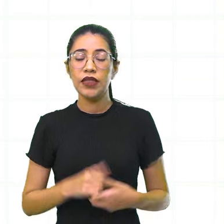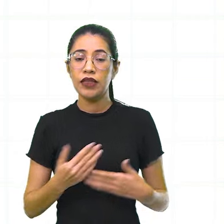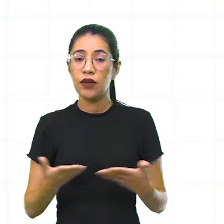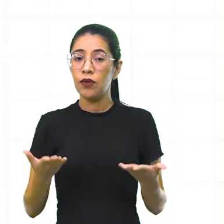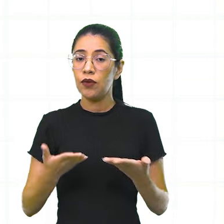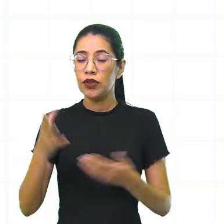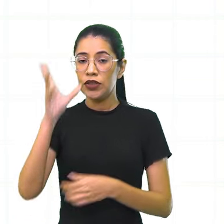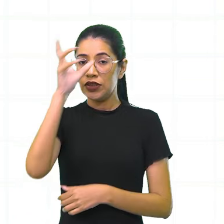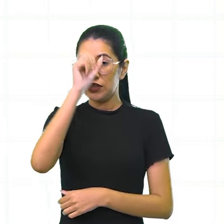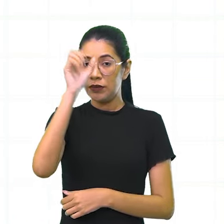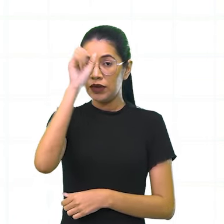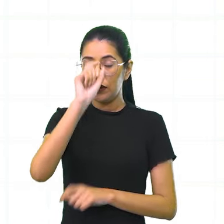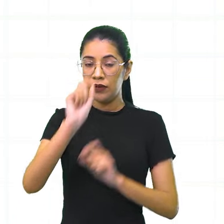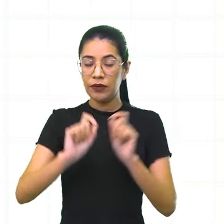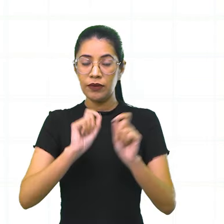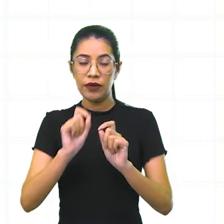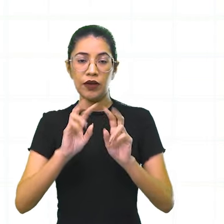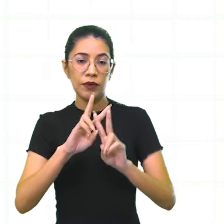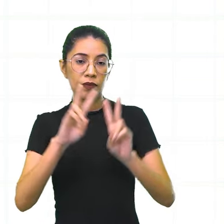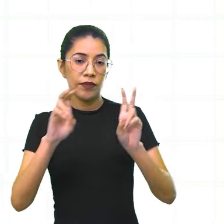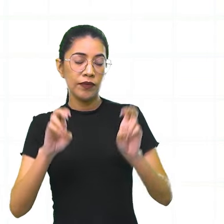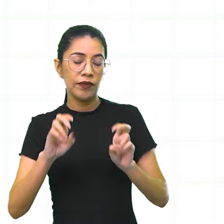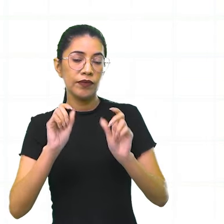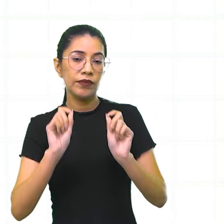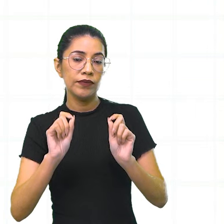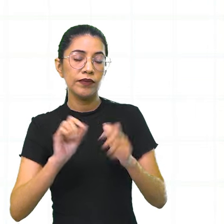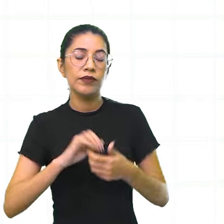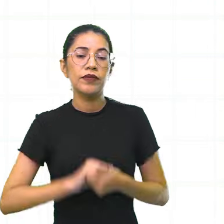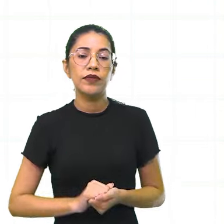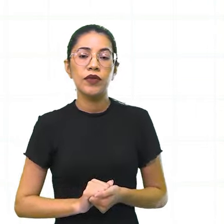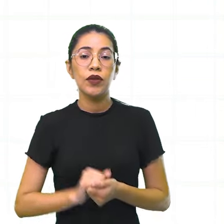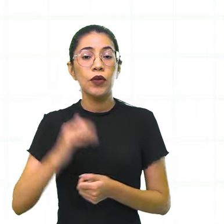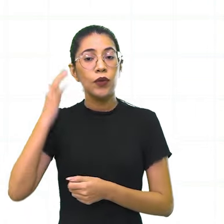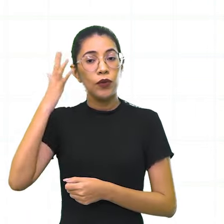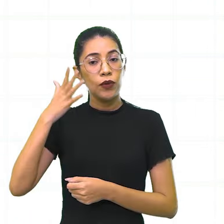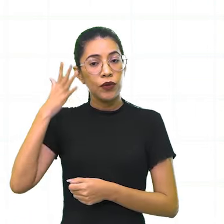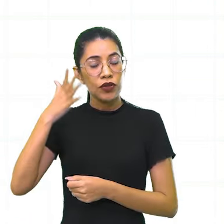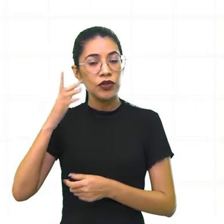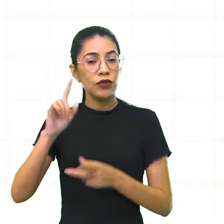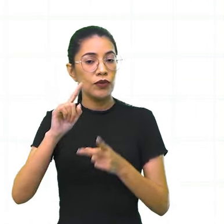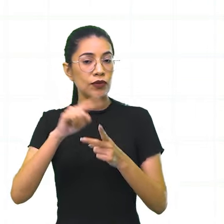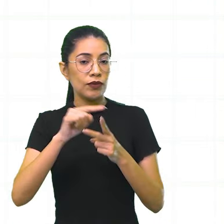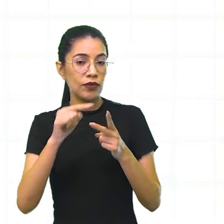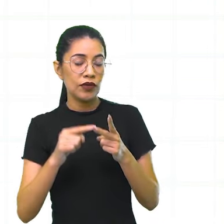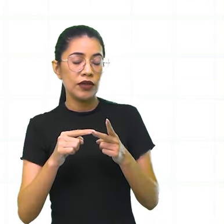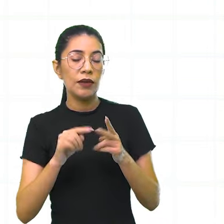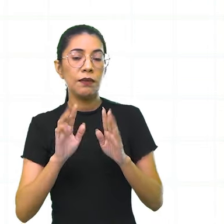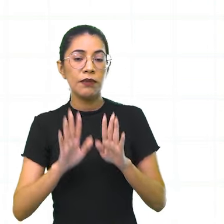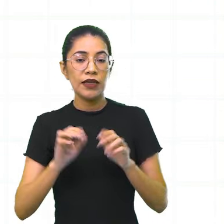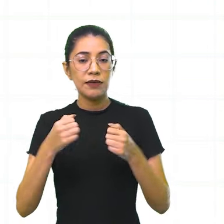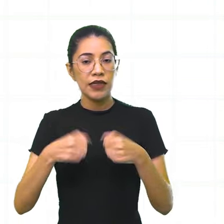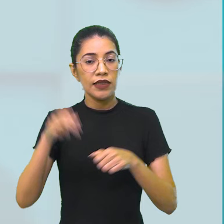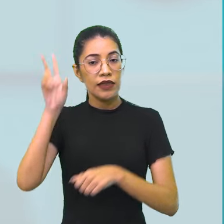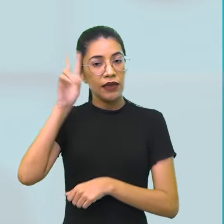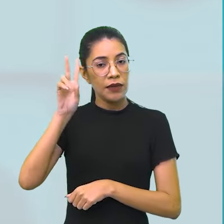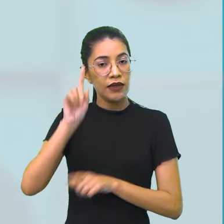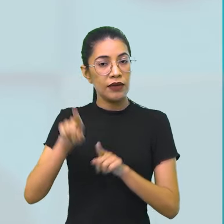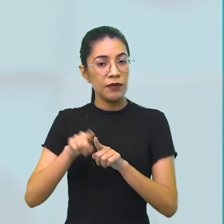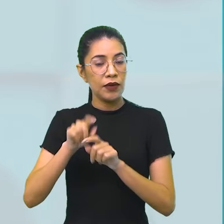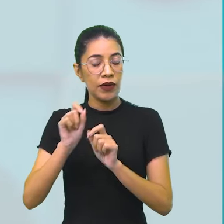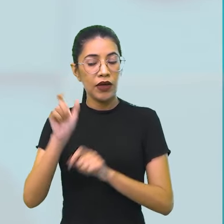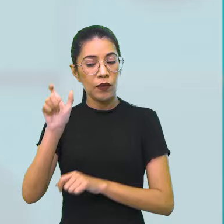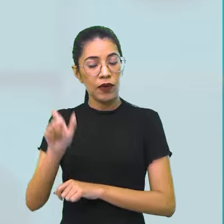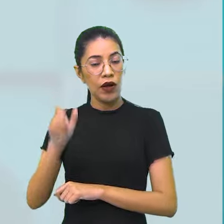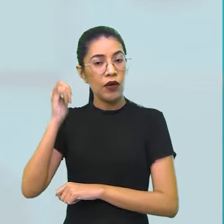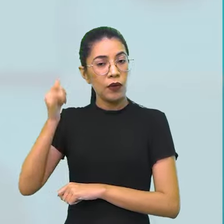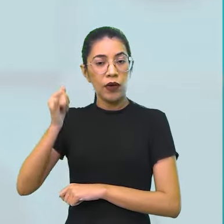aprendemos um pouquinho mais, então, sobre, né, os discursos direto e indireto. Não podemos esquecer que o narrador ele é parte